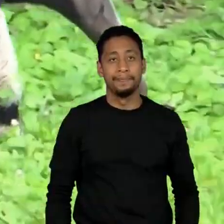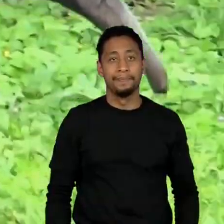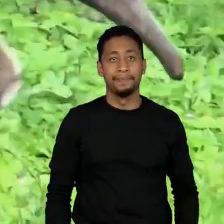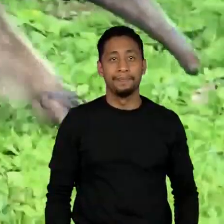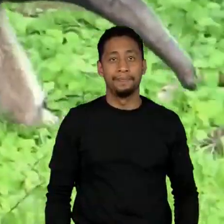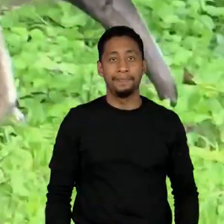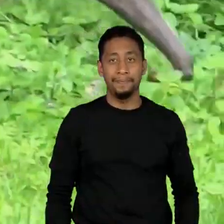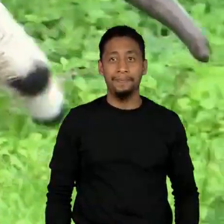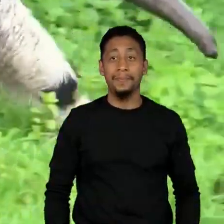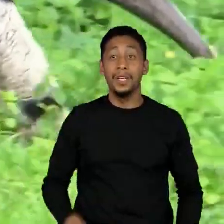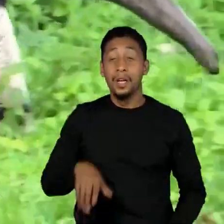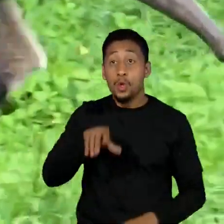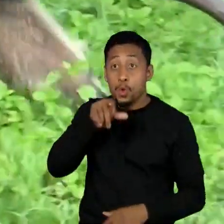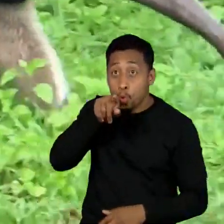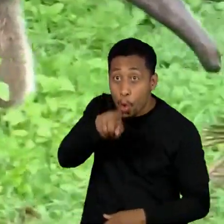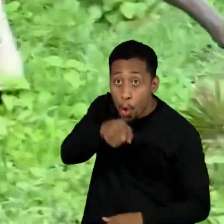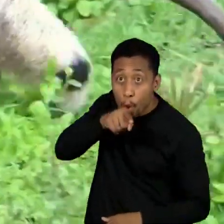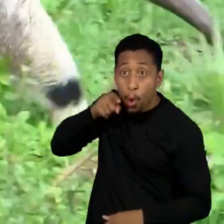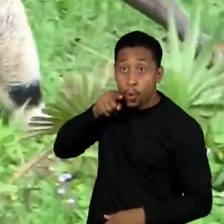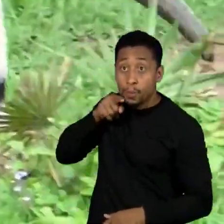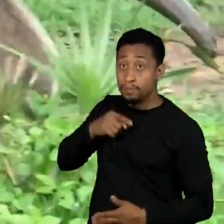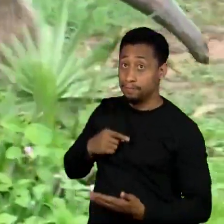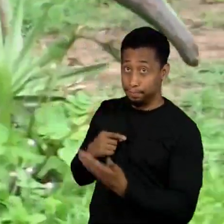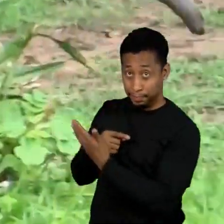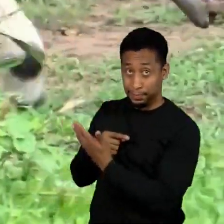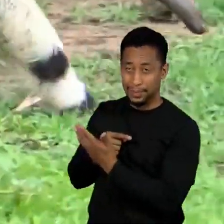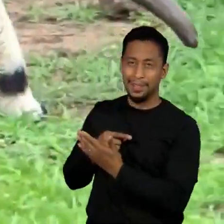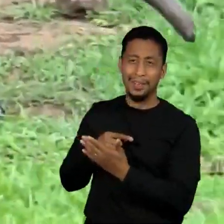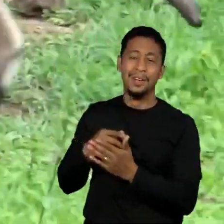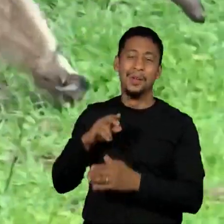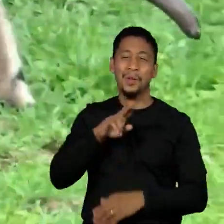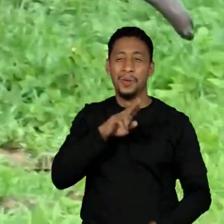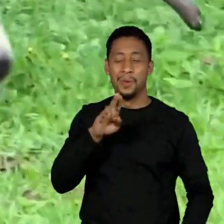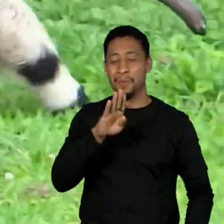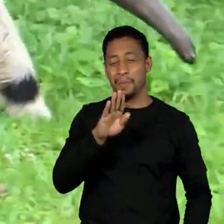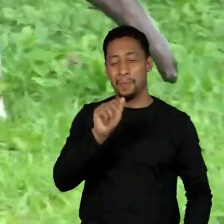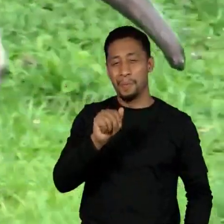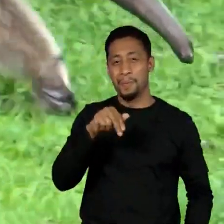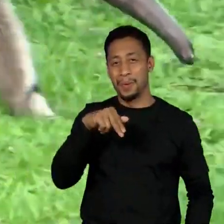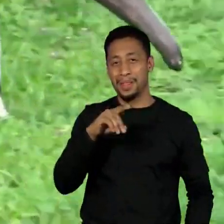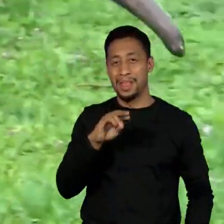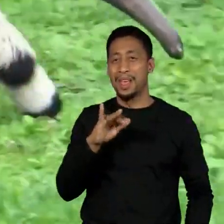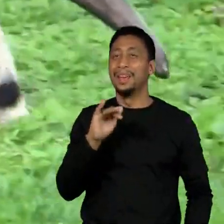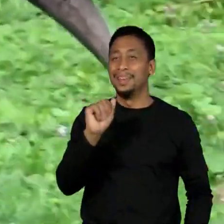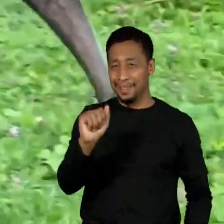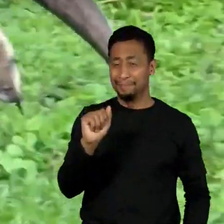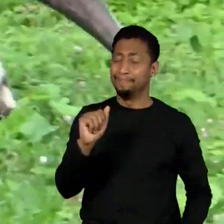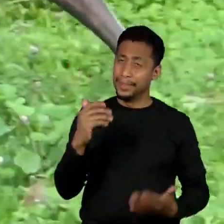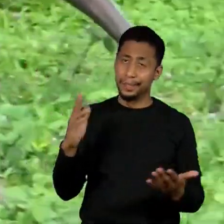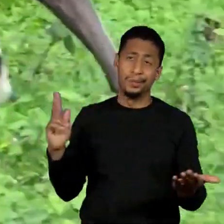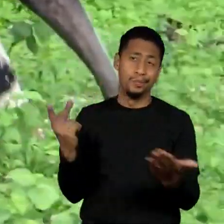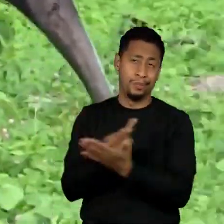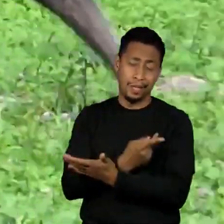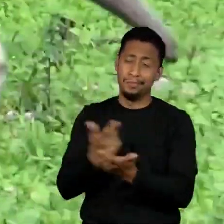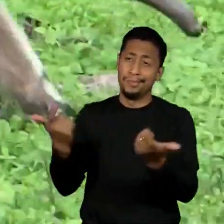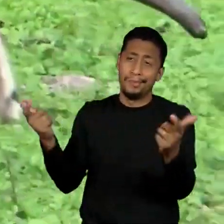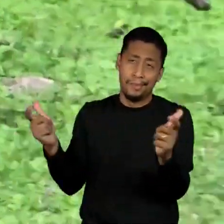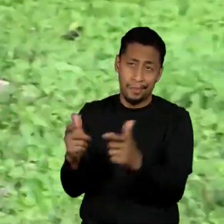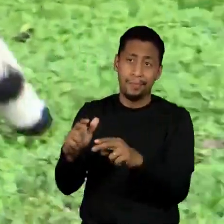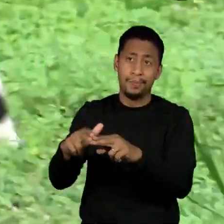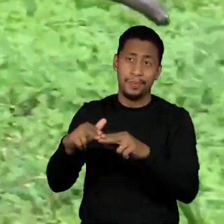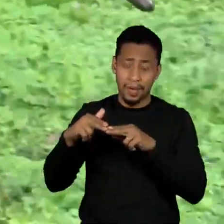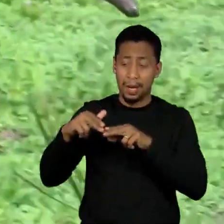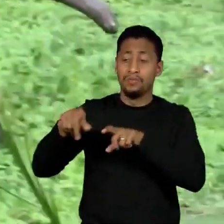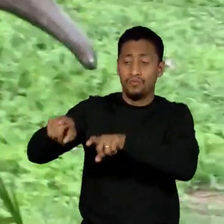Os tamanduás-bandeira estão ameaçados, sobretudo, pela perda de habitat por desmatamentos para agropecuária,